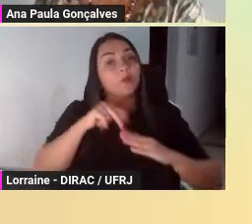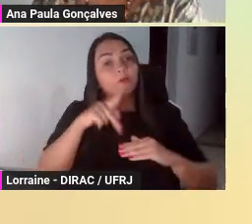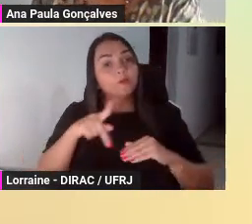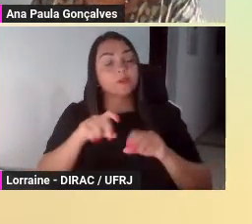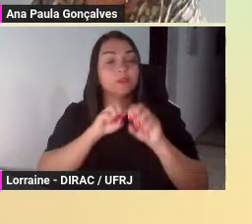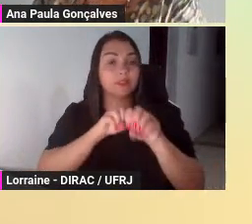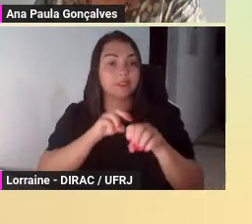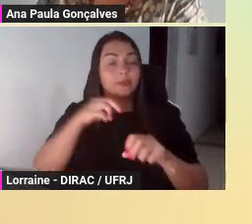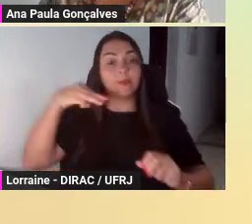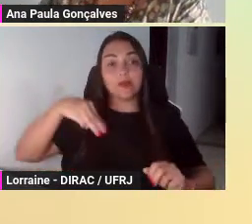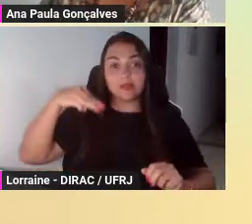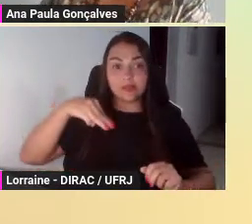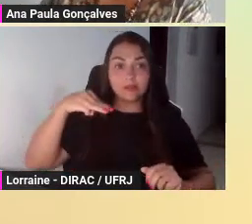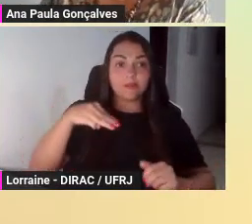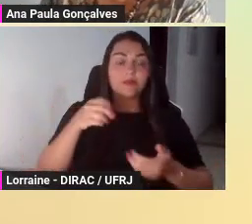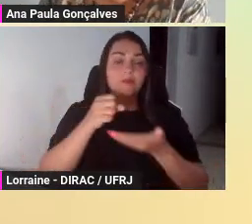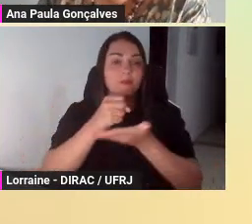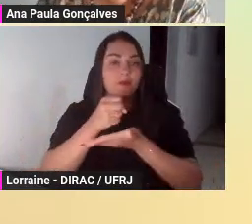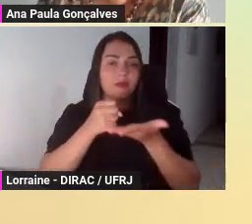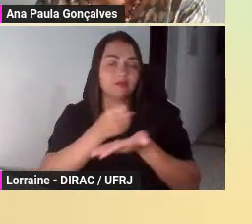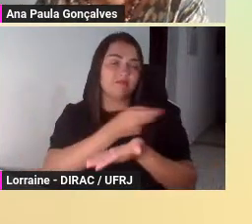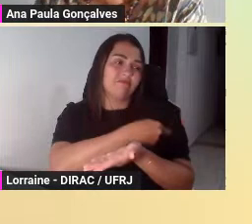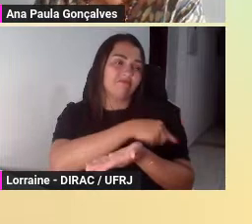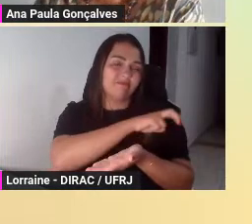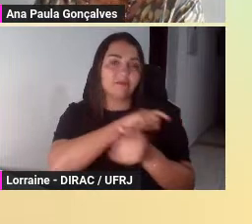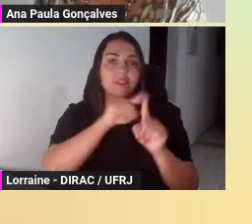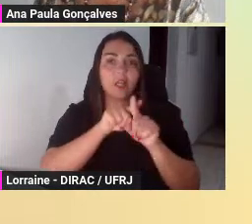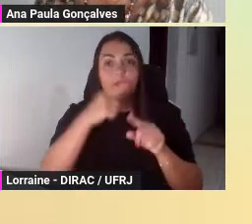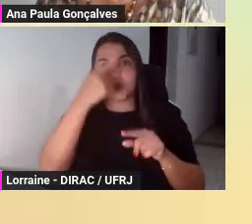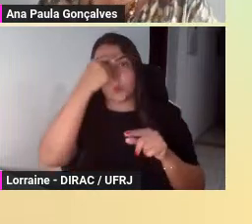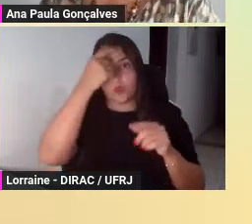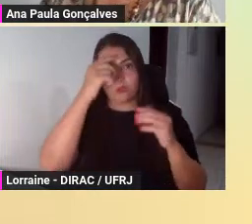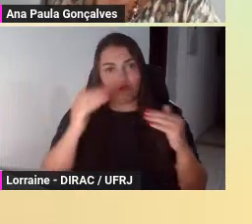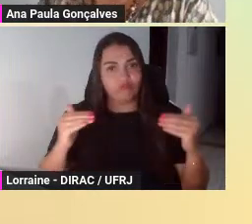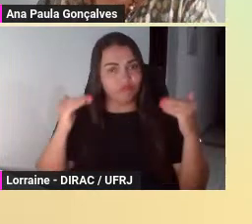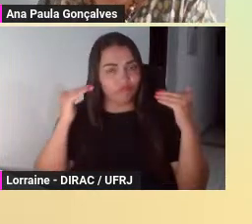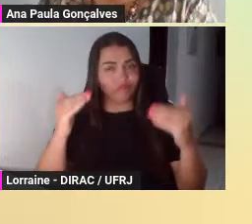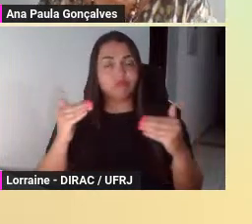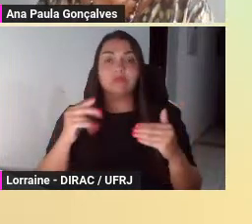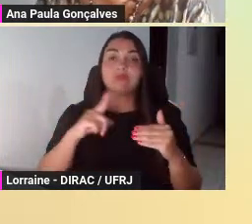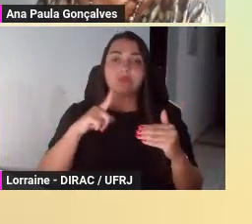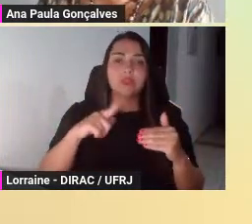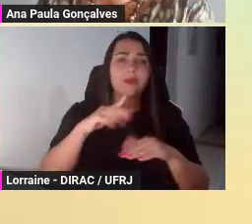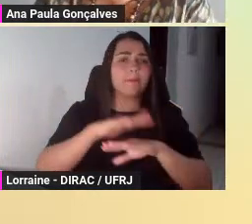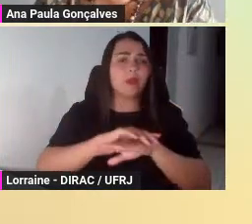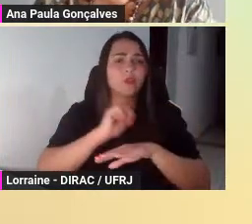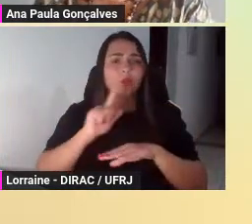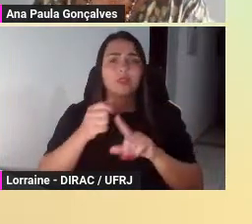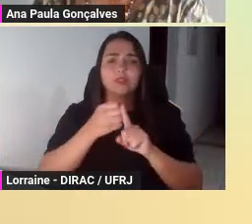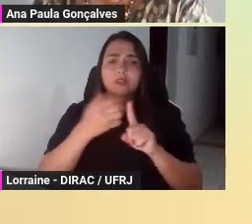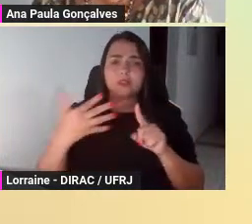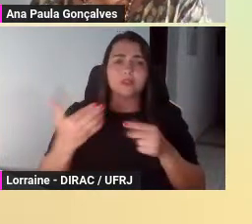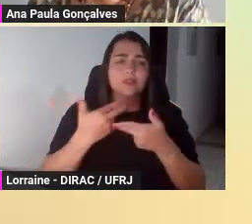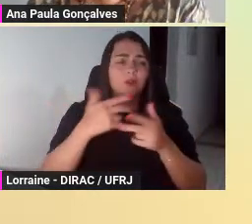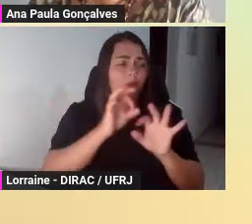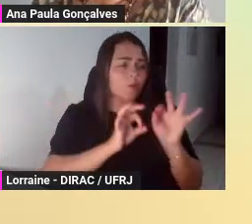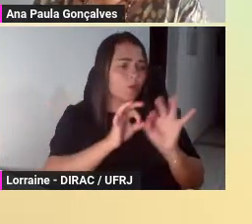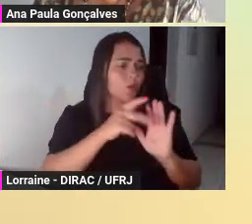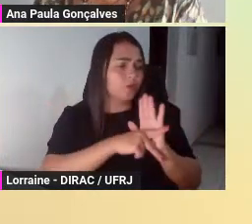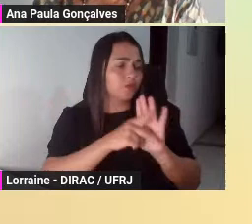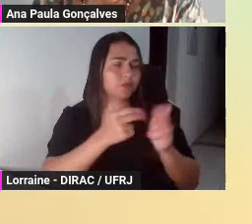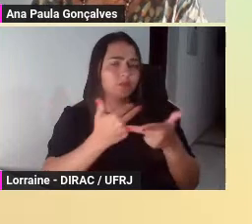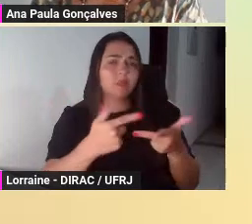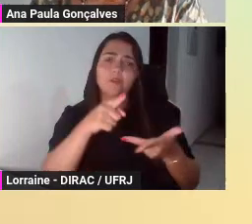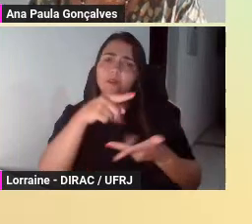superior, para além das leituras acadêmicas que temos, para além dos projetos de extensão que construímos, que a gente leia